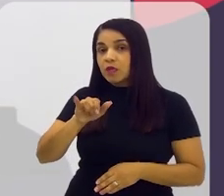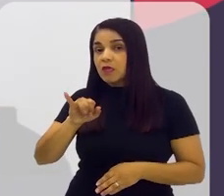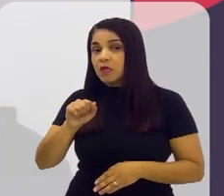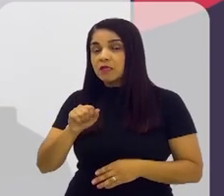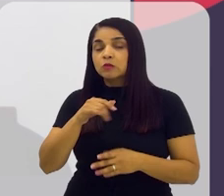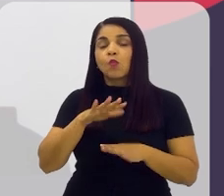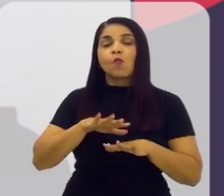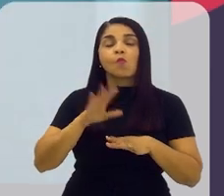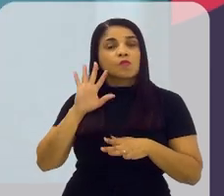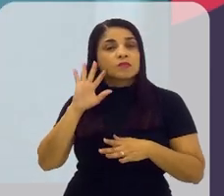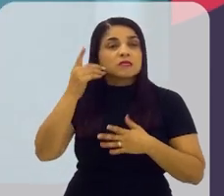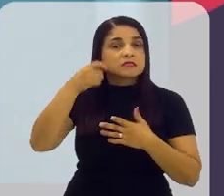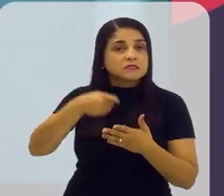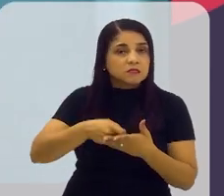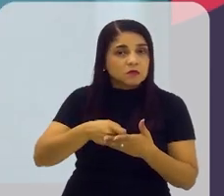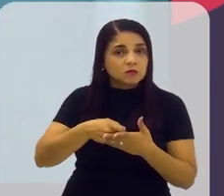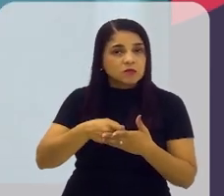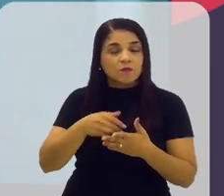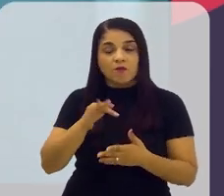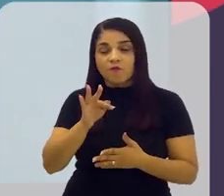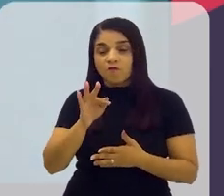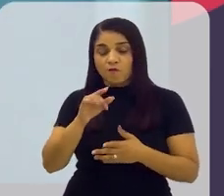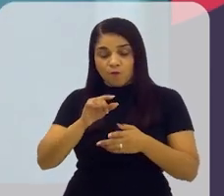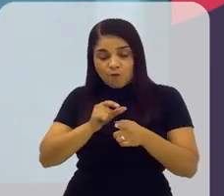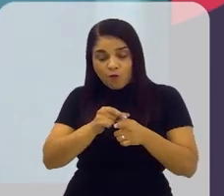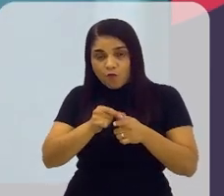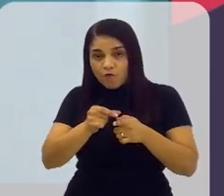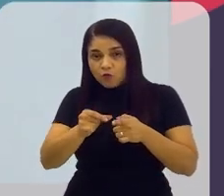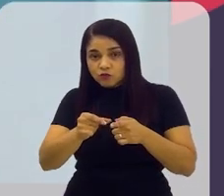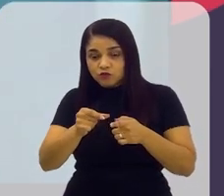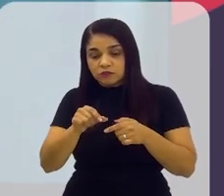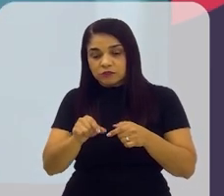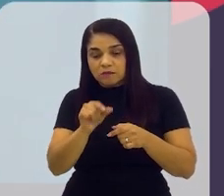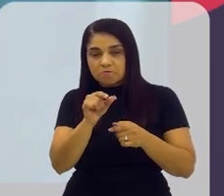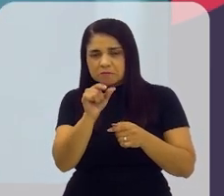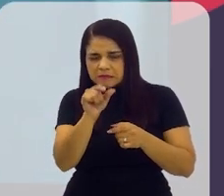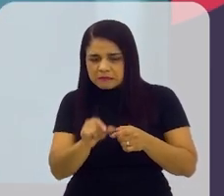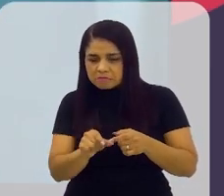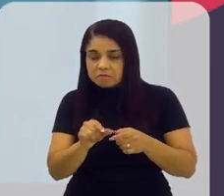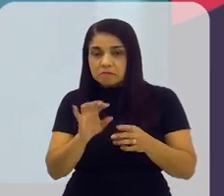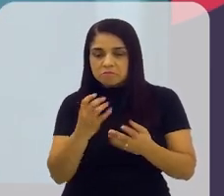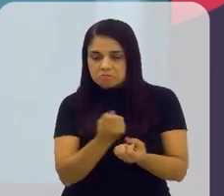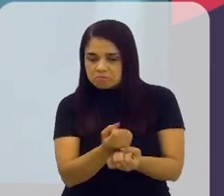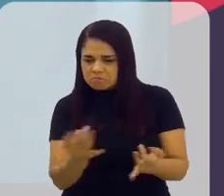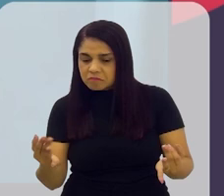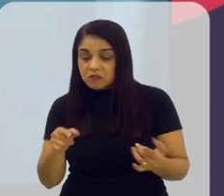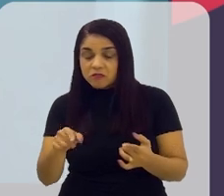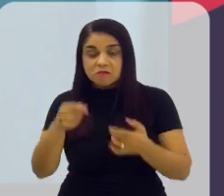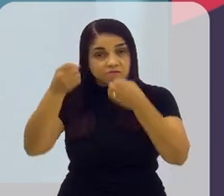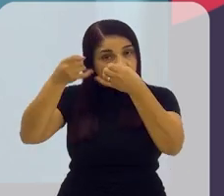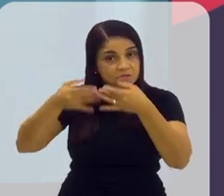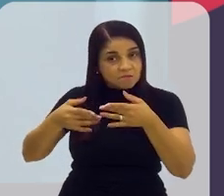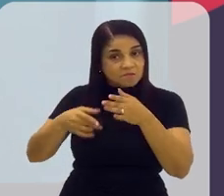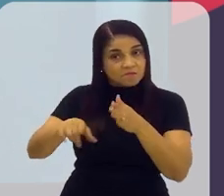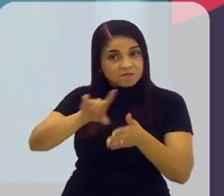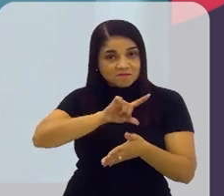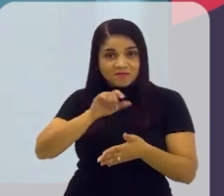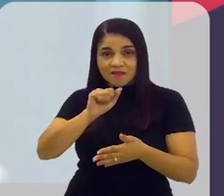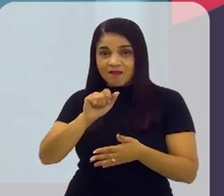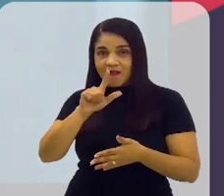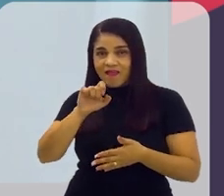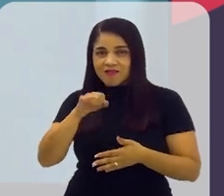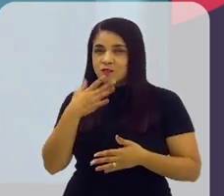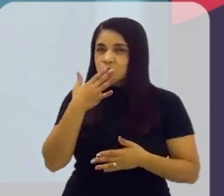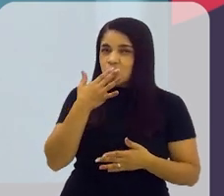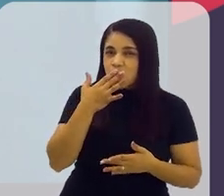saber qual é a espécie. E isso é com base na morfologia da planta. Então, todas aquelas características vistosas que o Alex já acabou de falar, né? O tipo